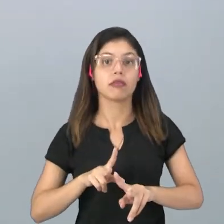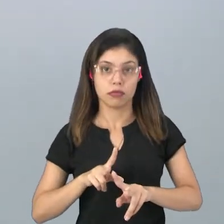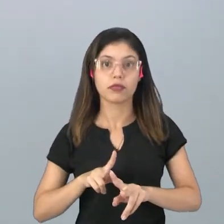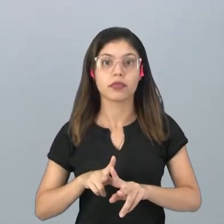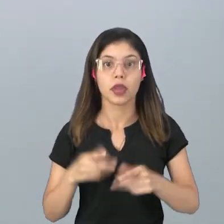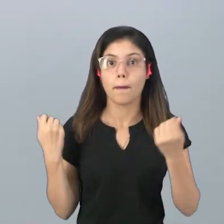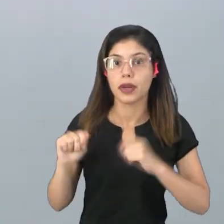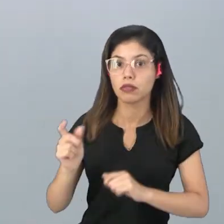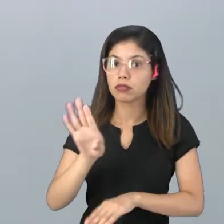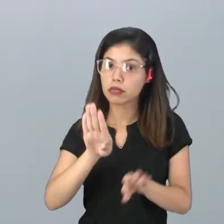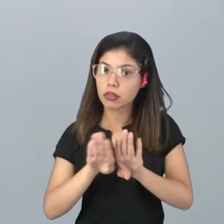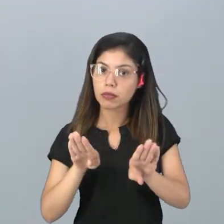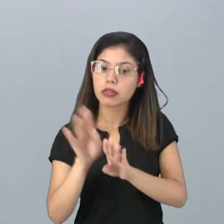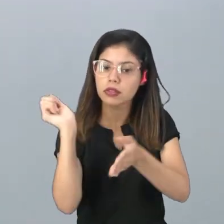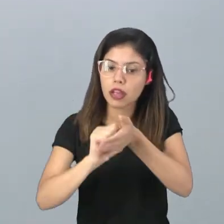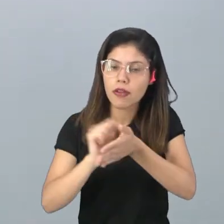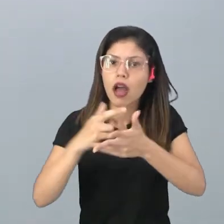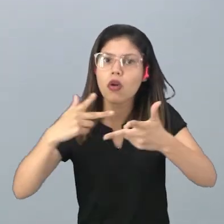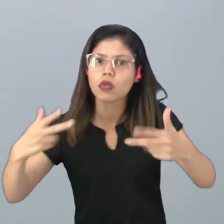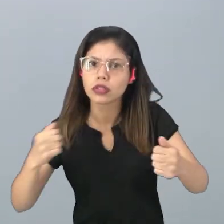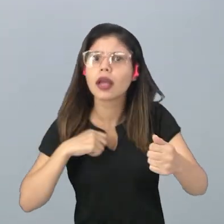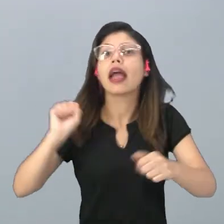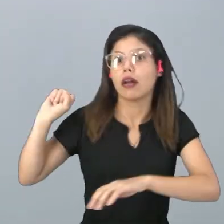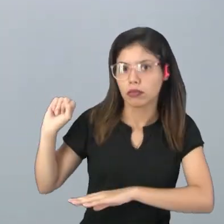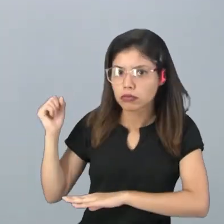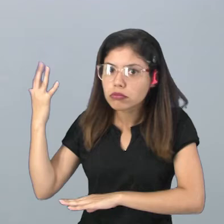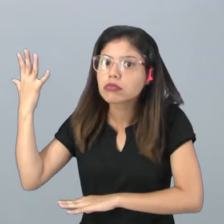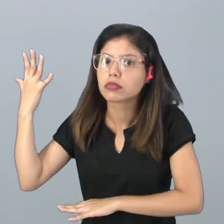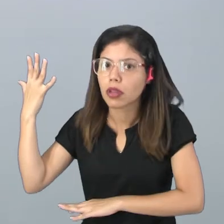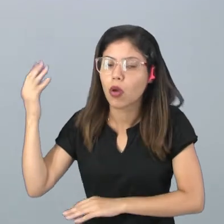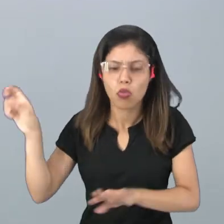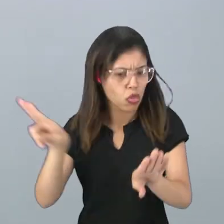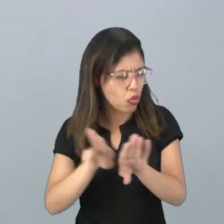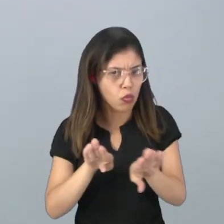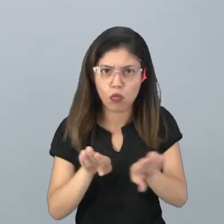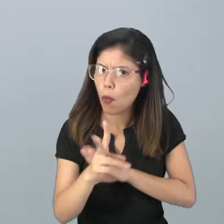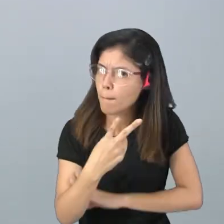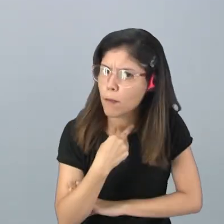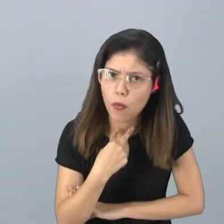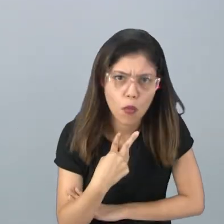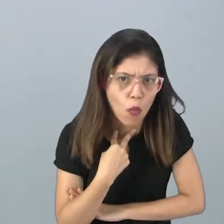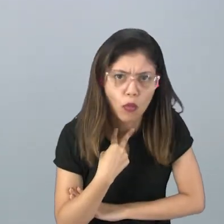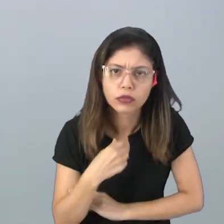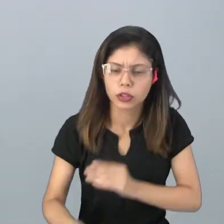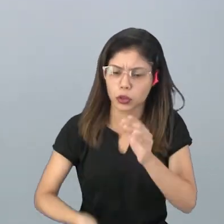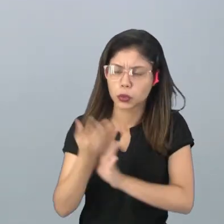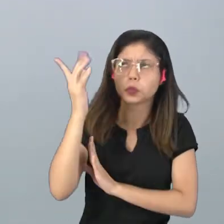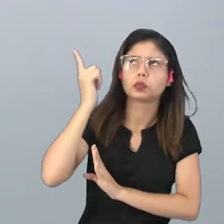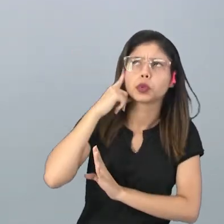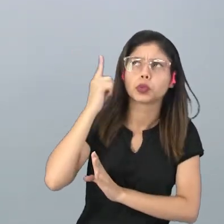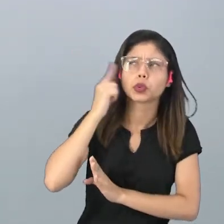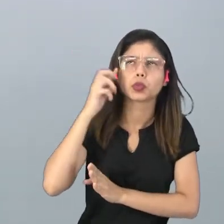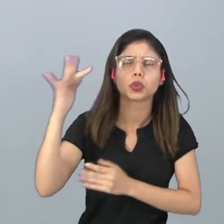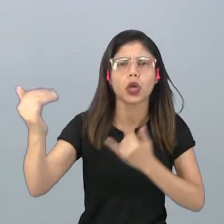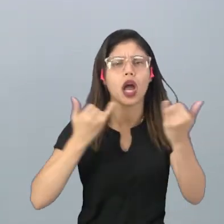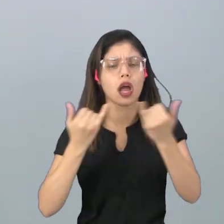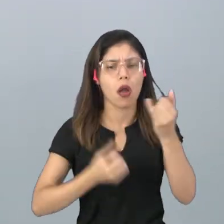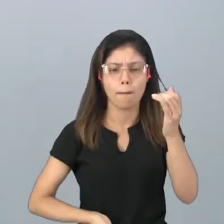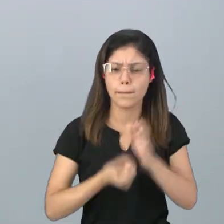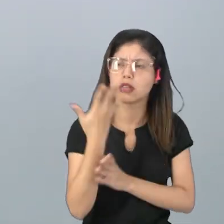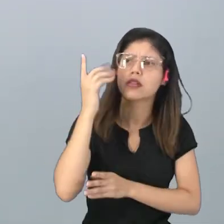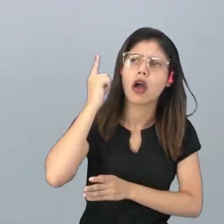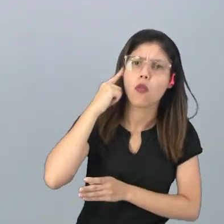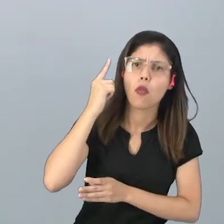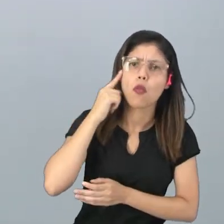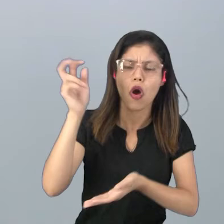própria vida. E até mesmo fazendo isso, eu tenho que escrever coisas que realmente aconteceram. Eu não posso ficar criando. É diferente de eu criar um